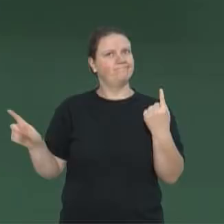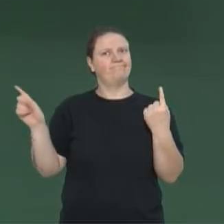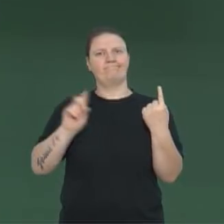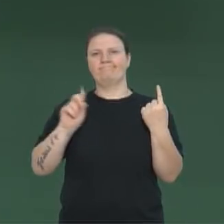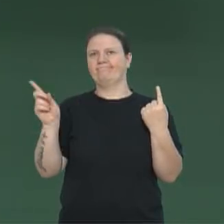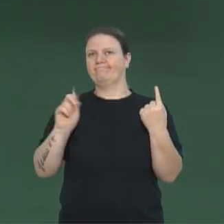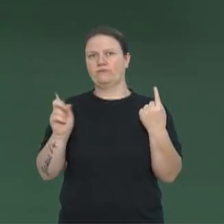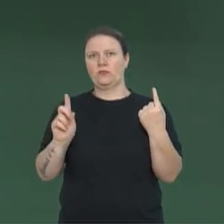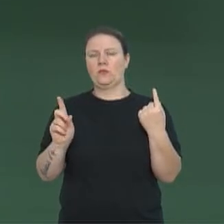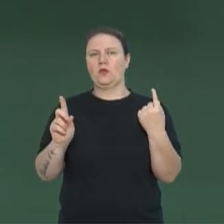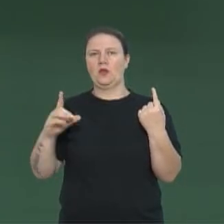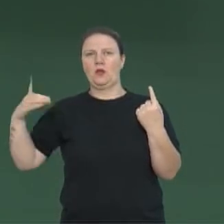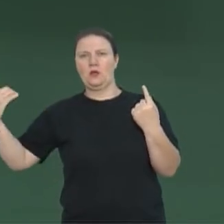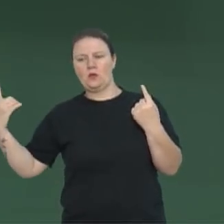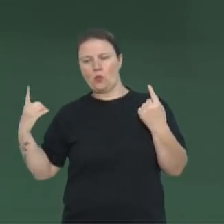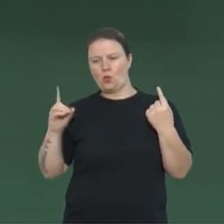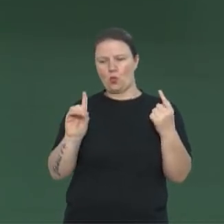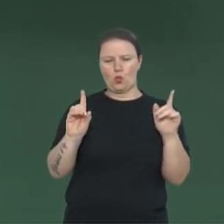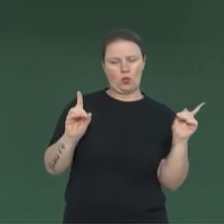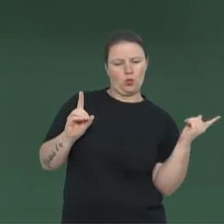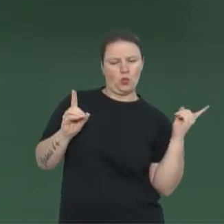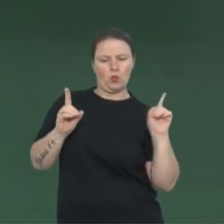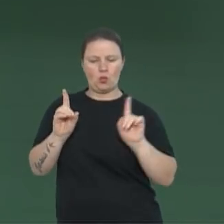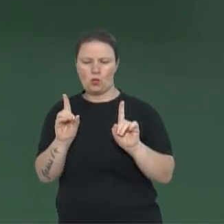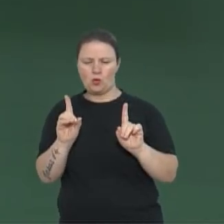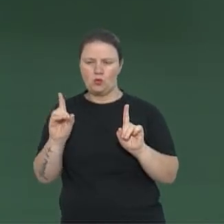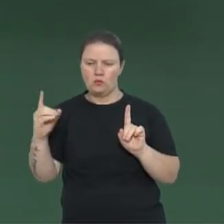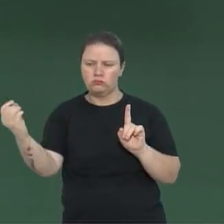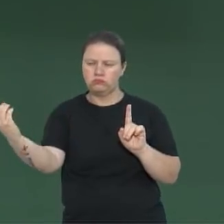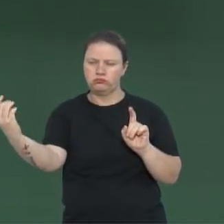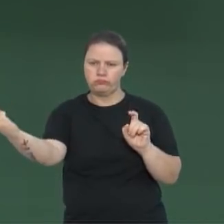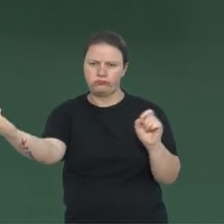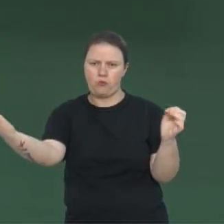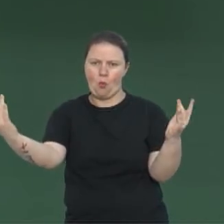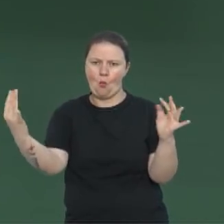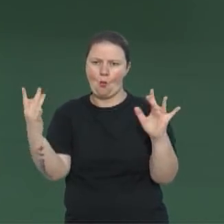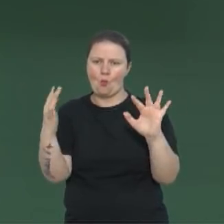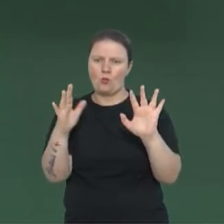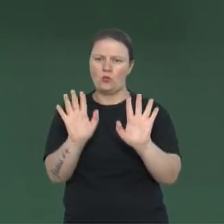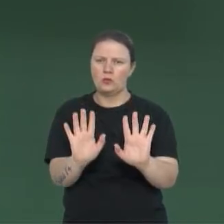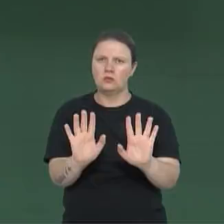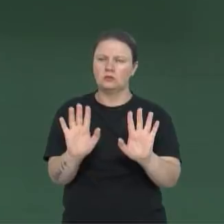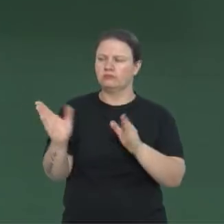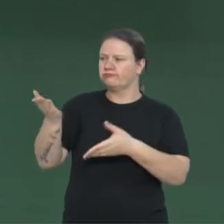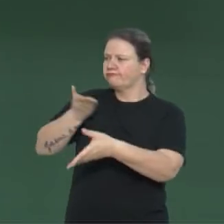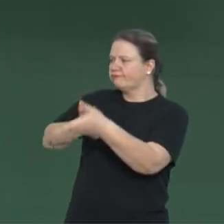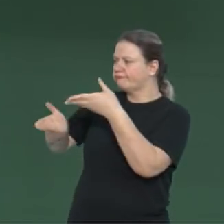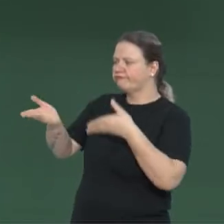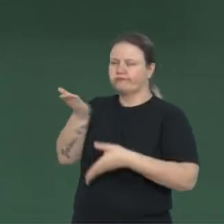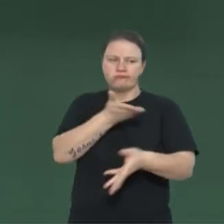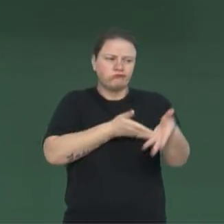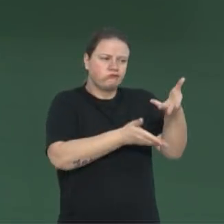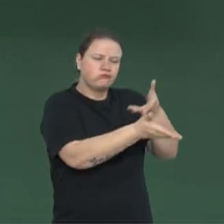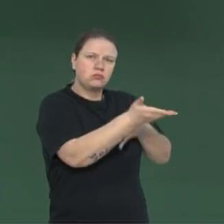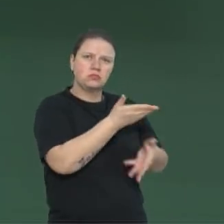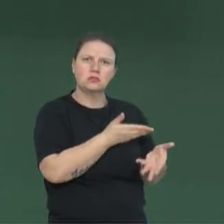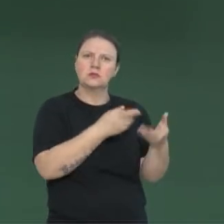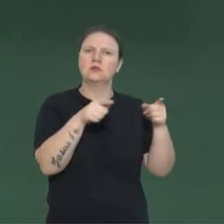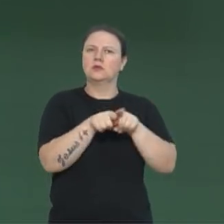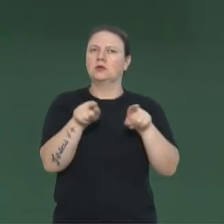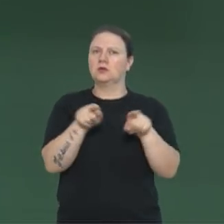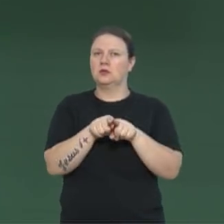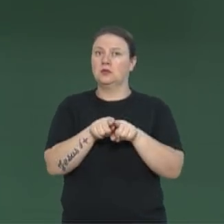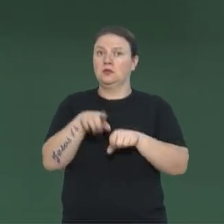vai contracenar com outros artistas, com outras personagens. Portanto,